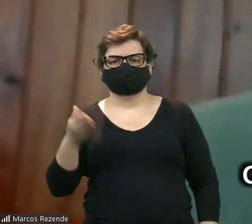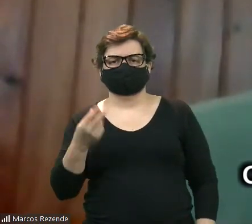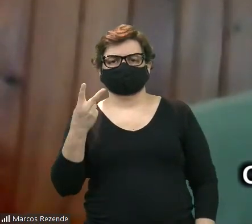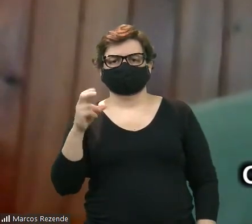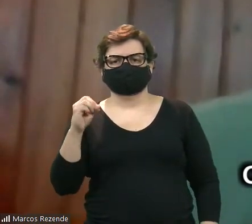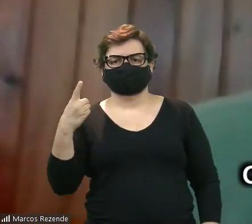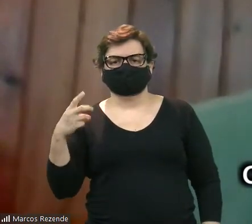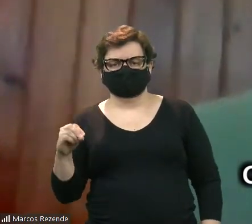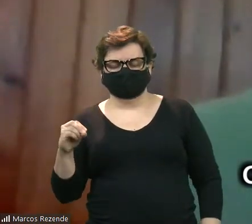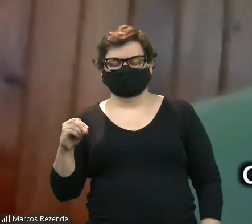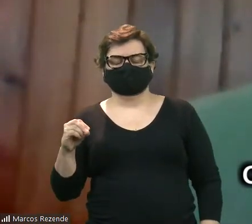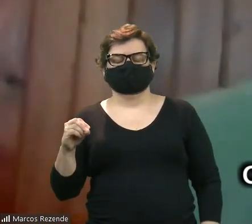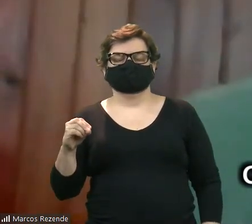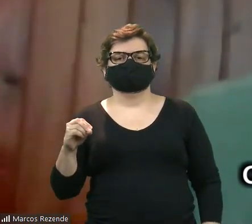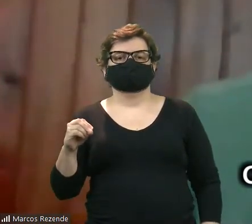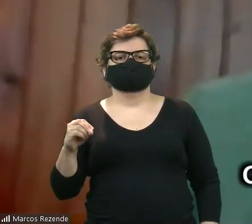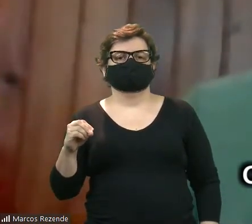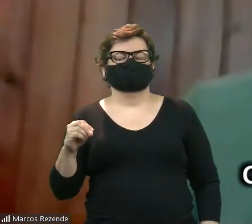17 de 2020.